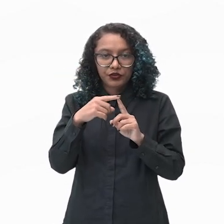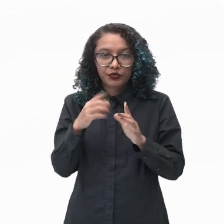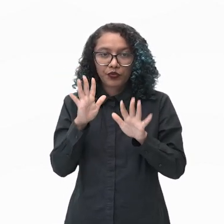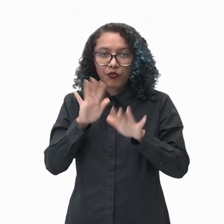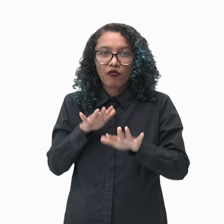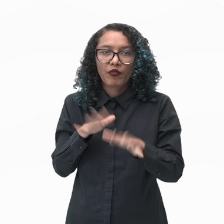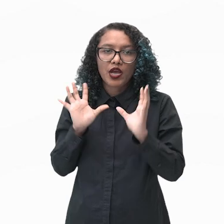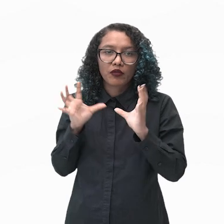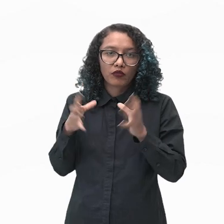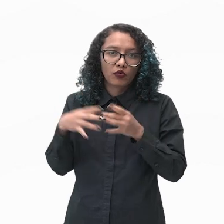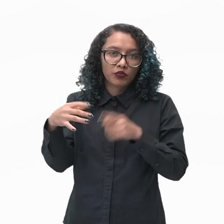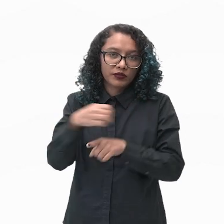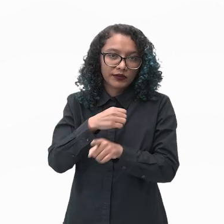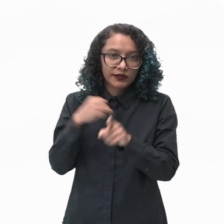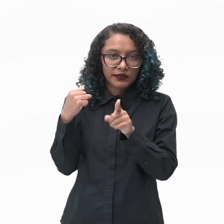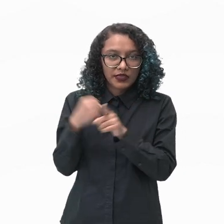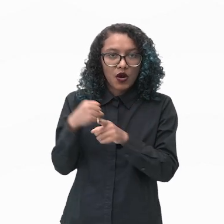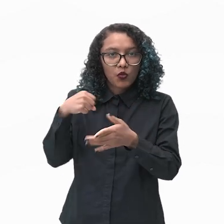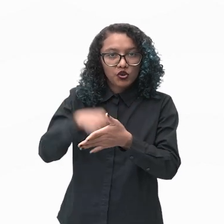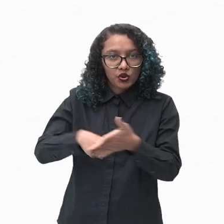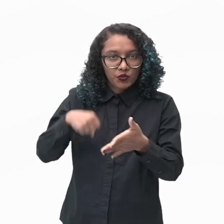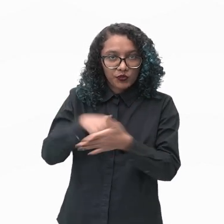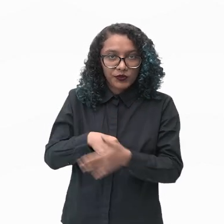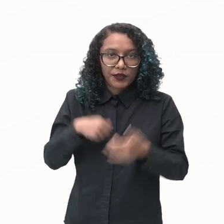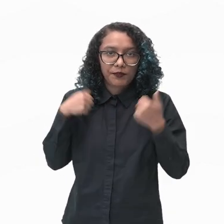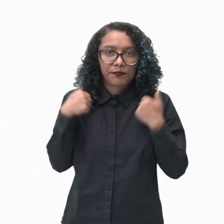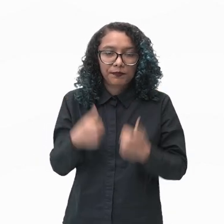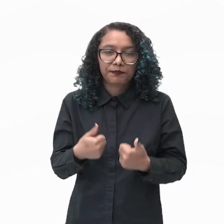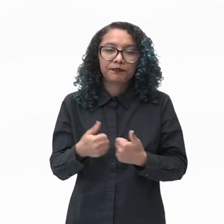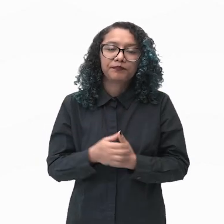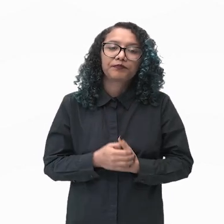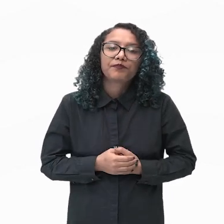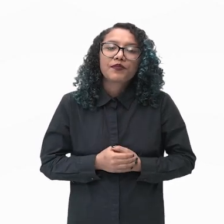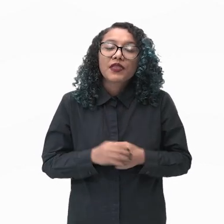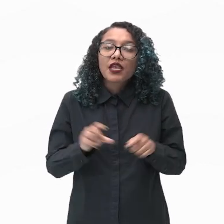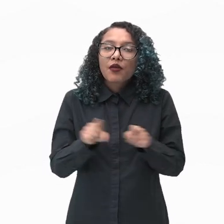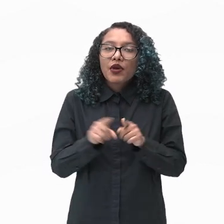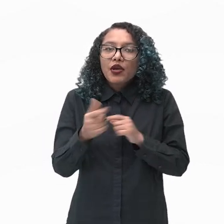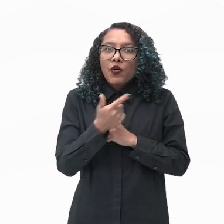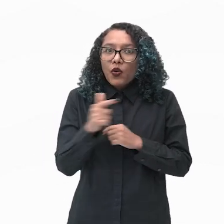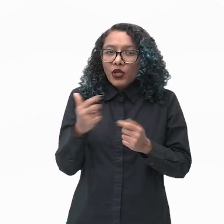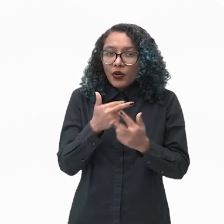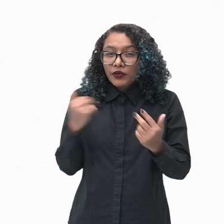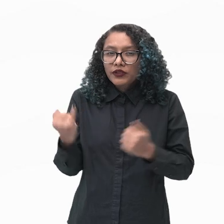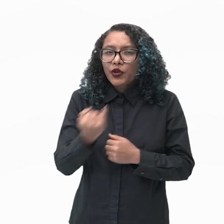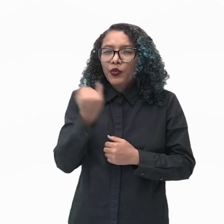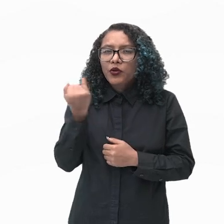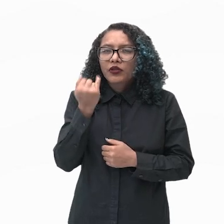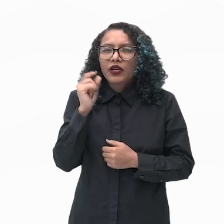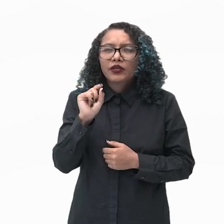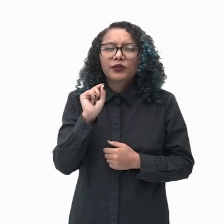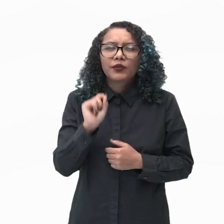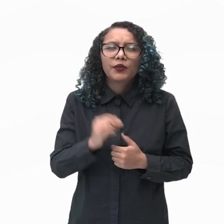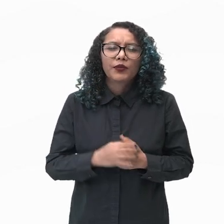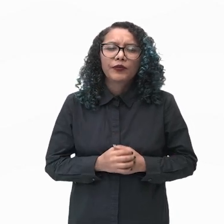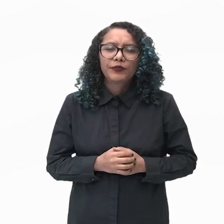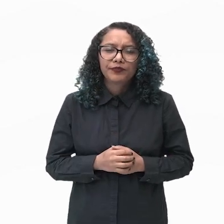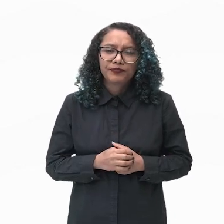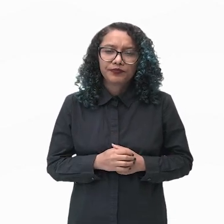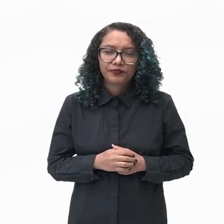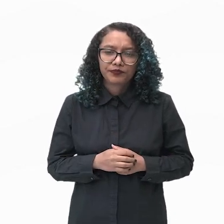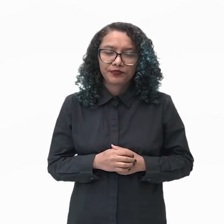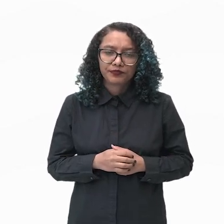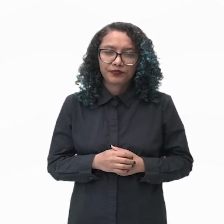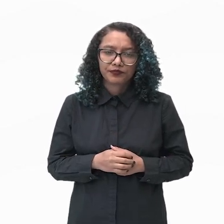aos movimentos sociais, certo? Outro ponto que eu gostaria de destacar para vocês é que a gente pode fazer